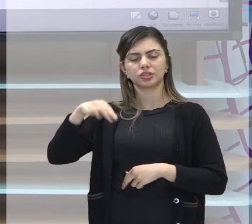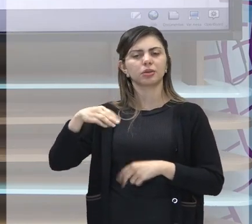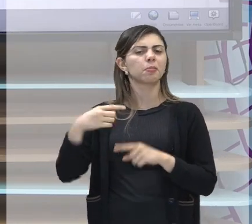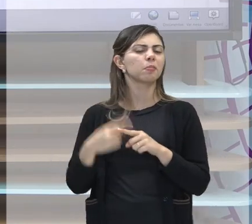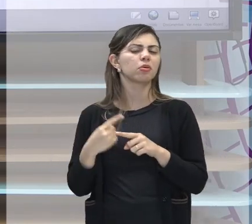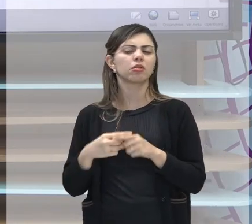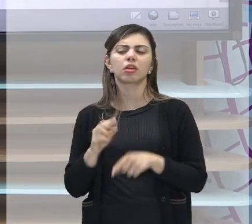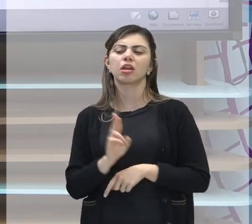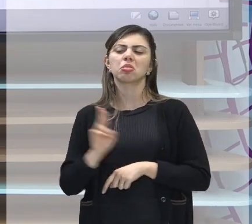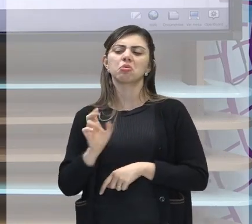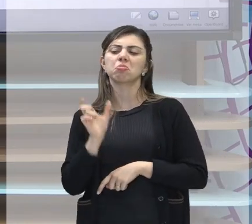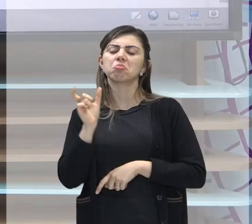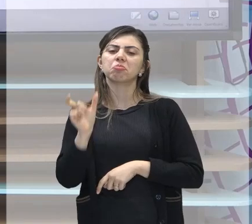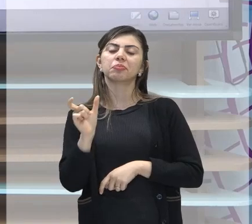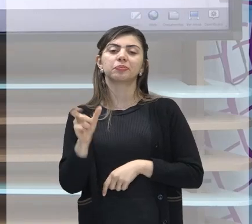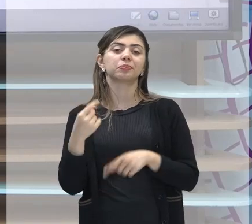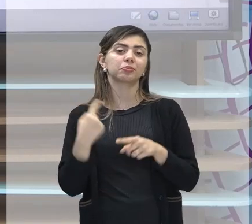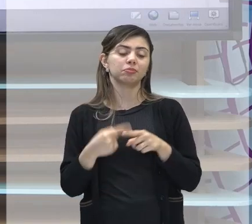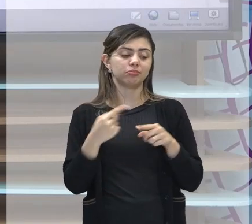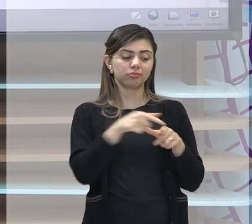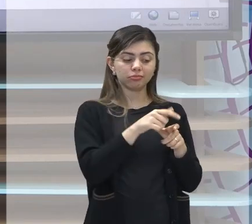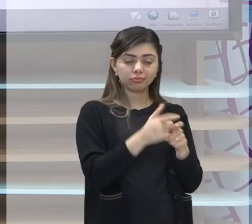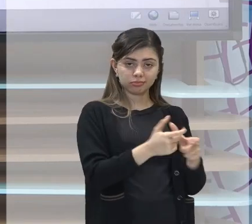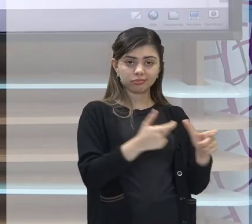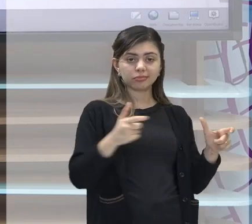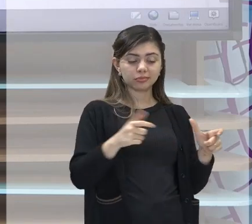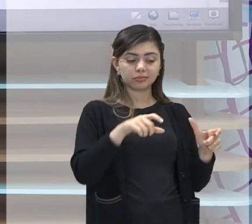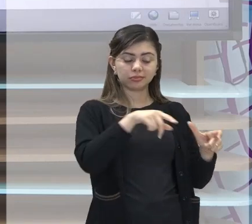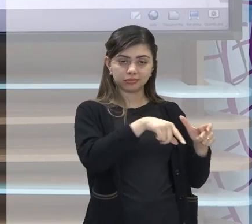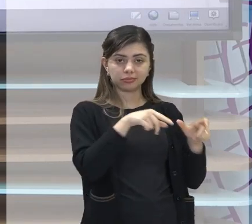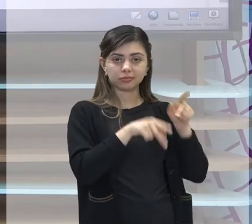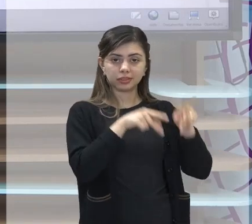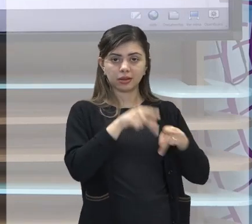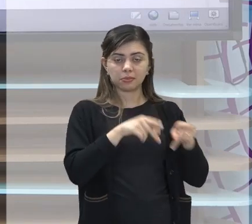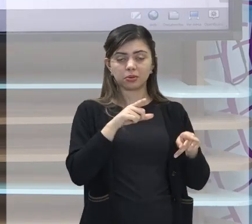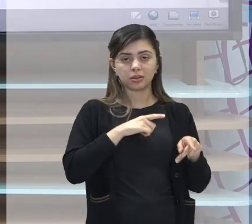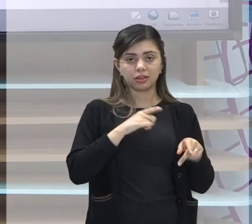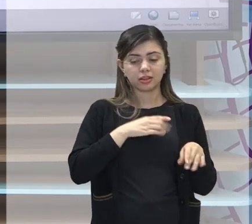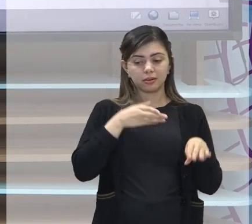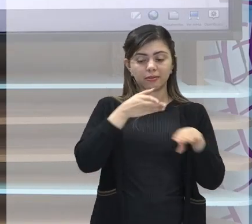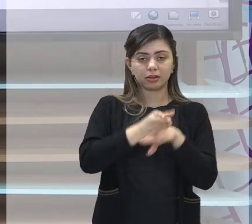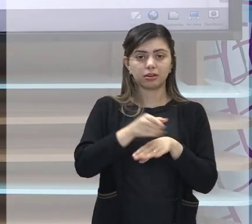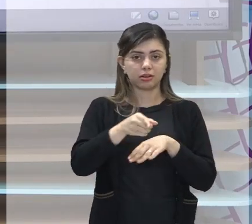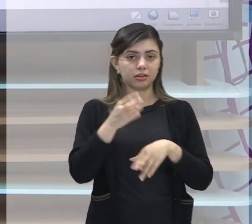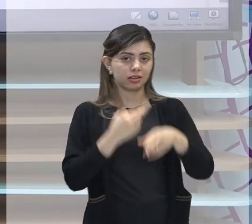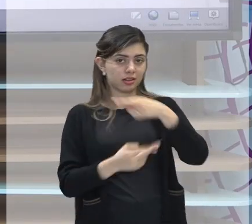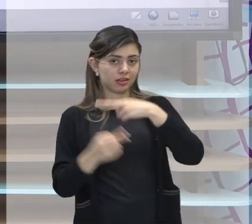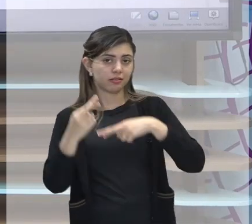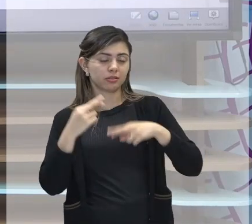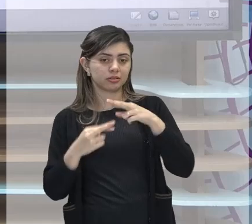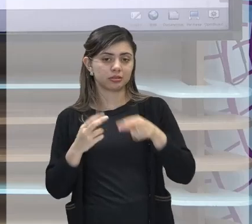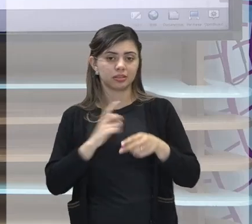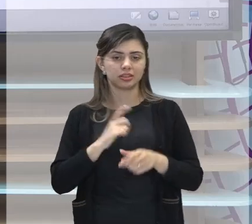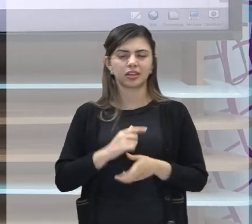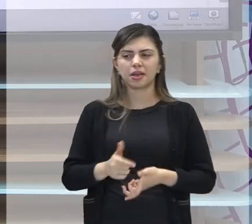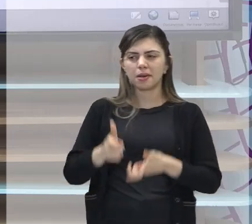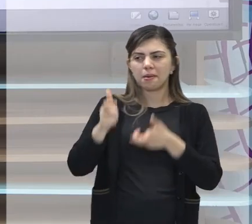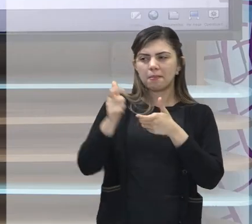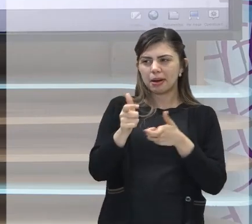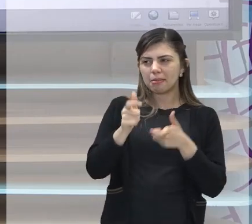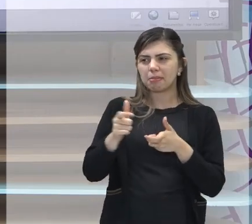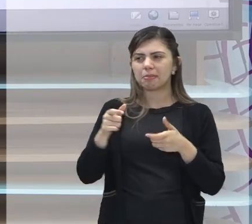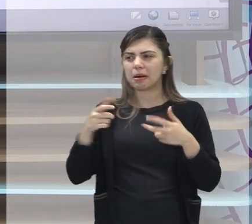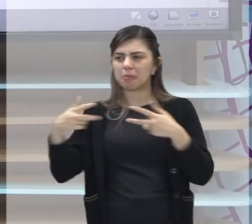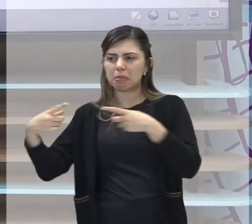que a grande maioria da população que participou desse movimento, que pegou as armas e foi